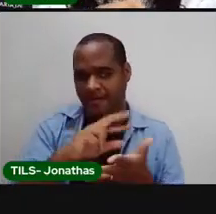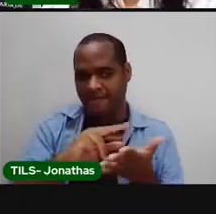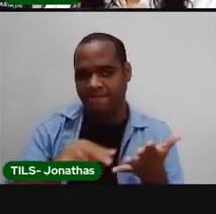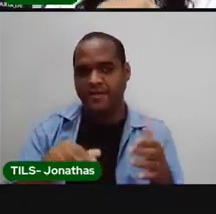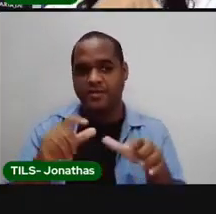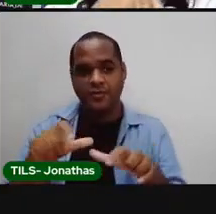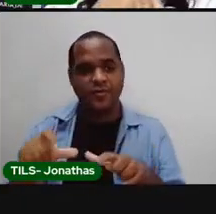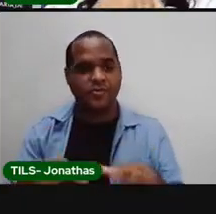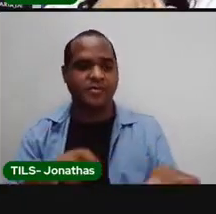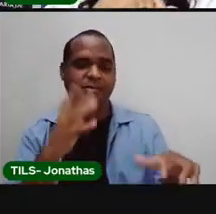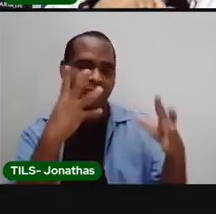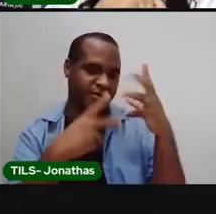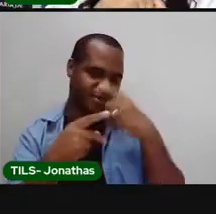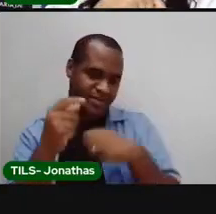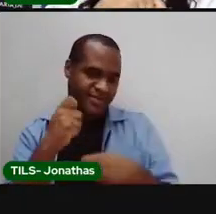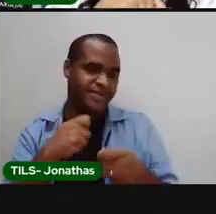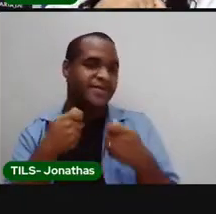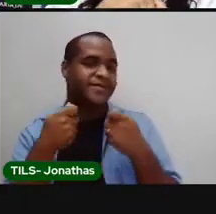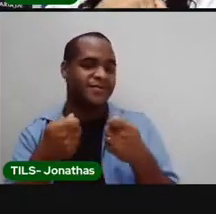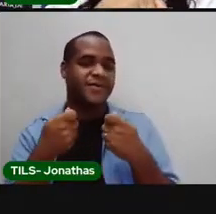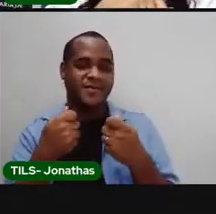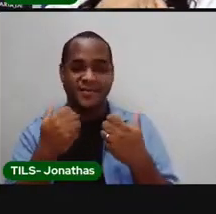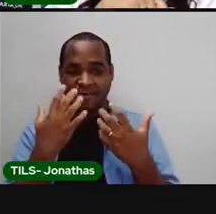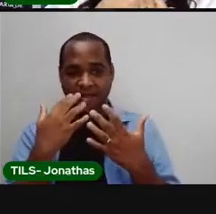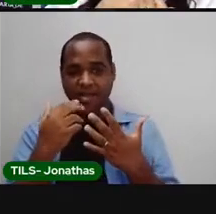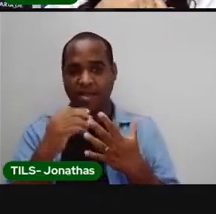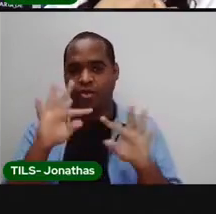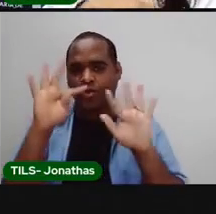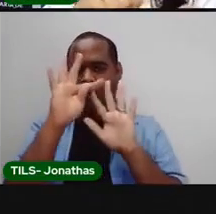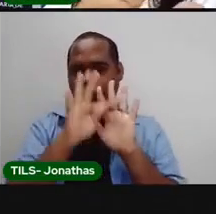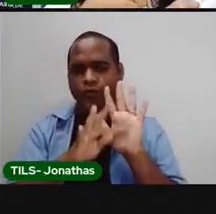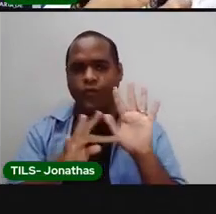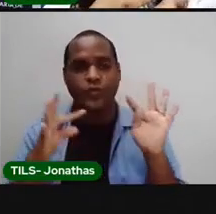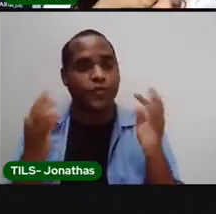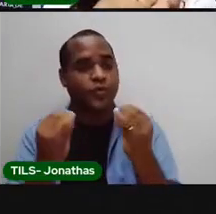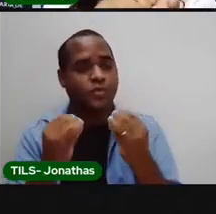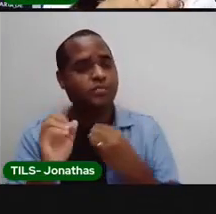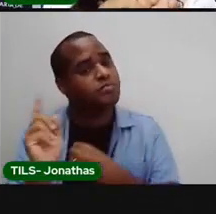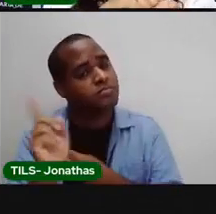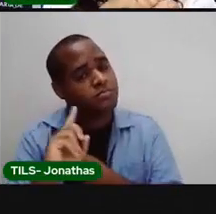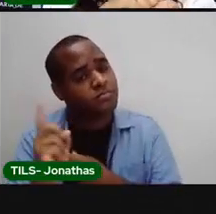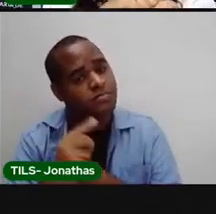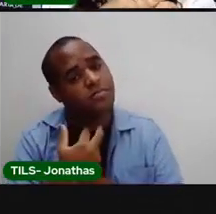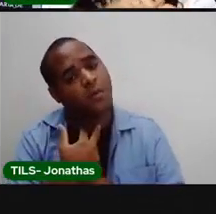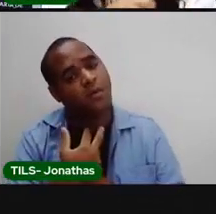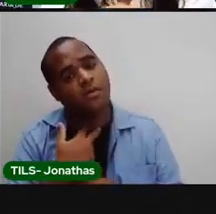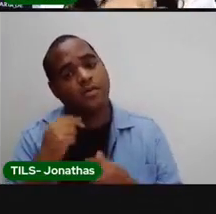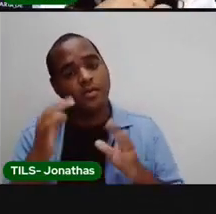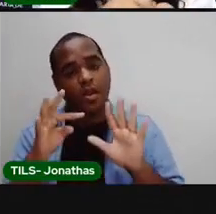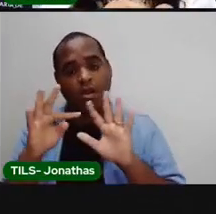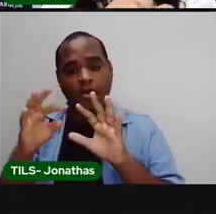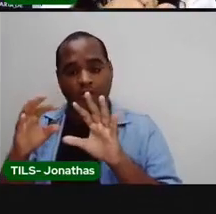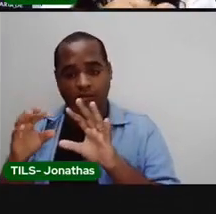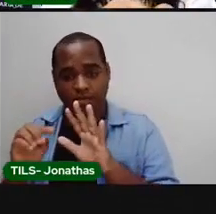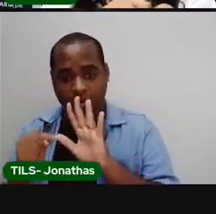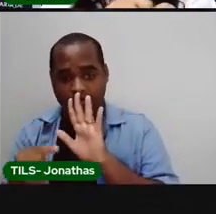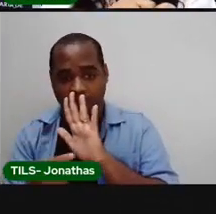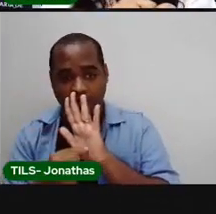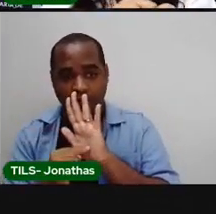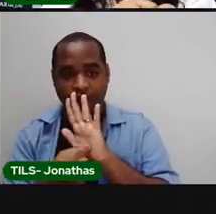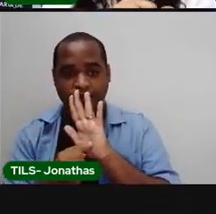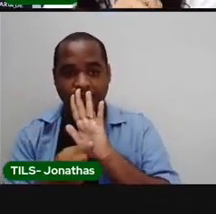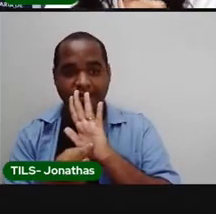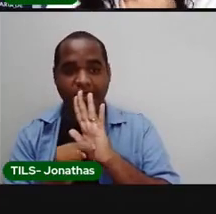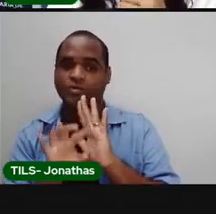um pontinho. Só o pontinho, tá bom? Não pinta o texto todo, não. Vai lá no ponto final e